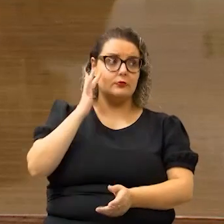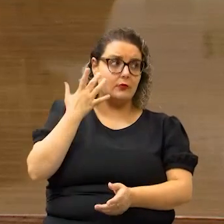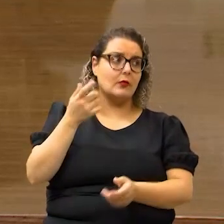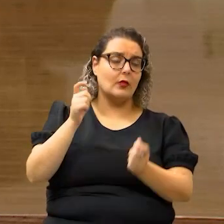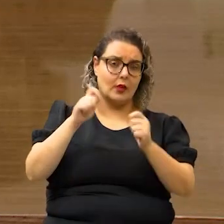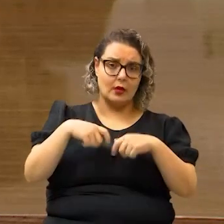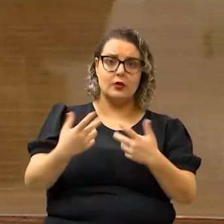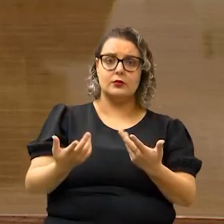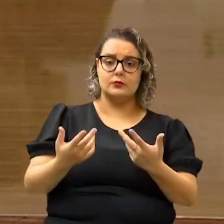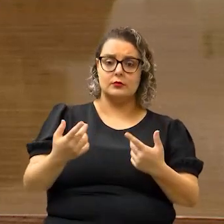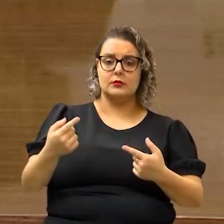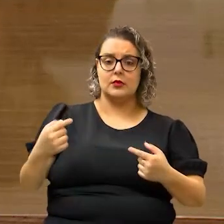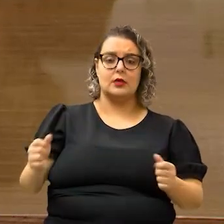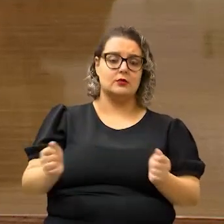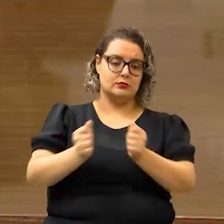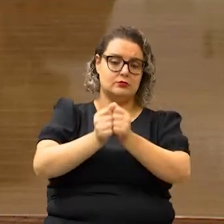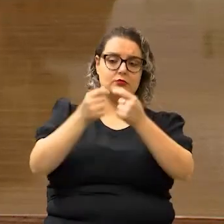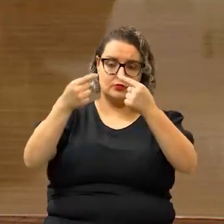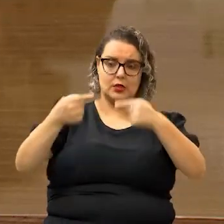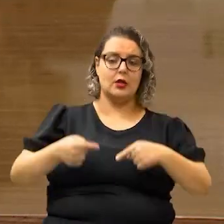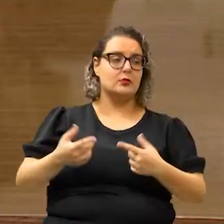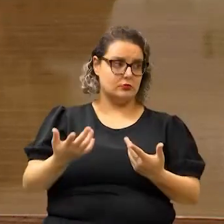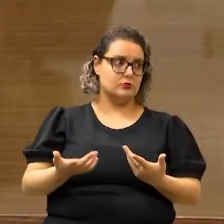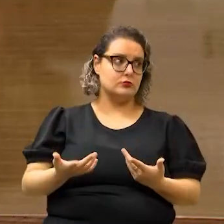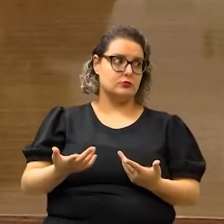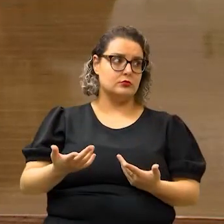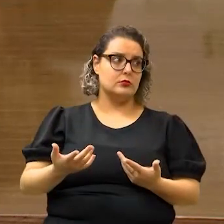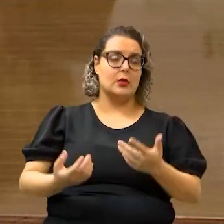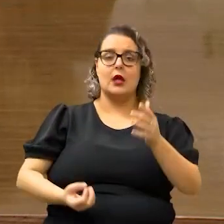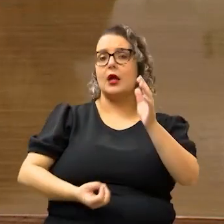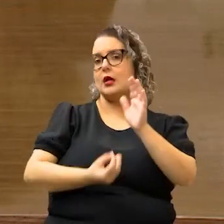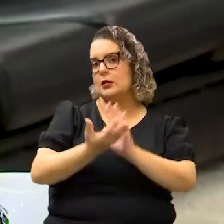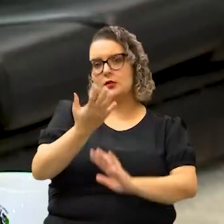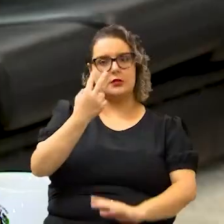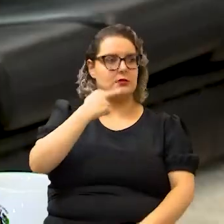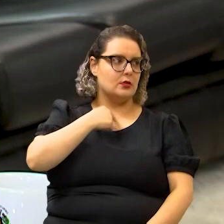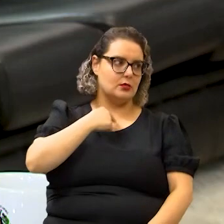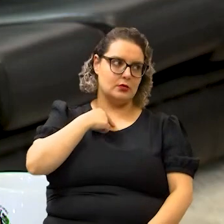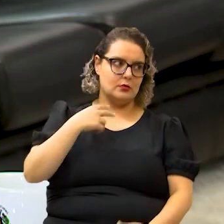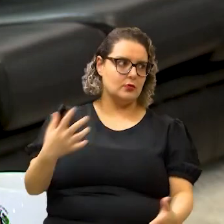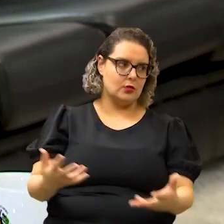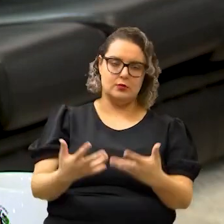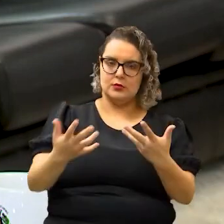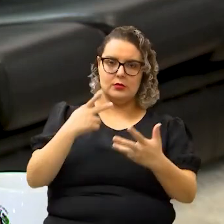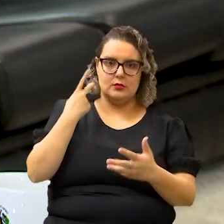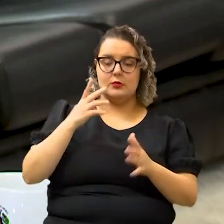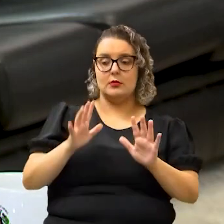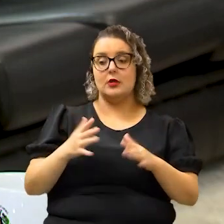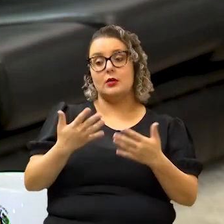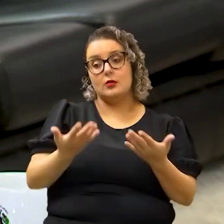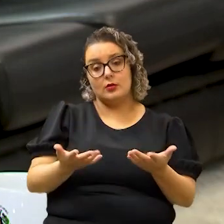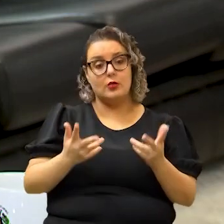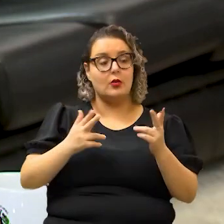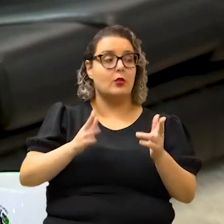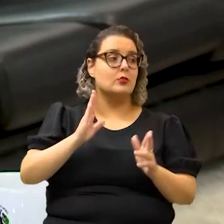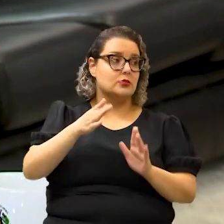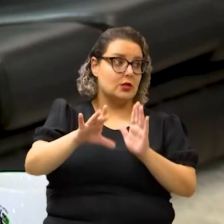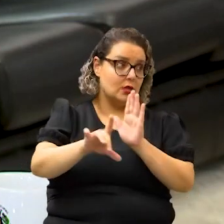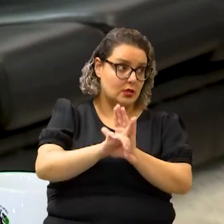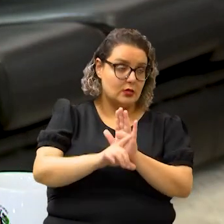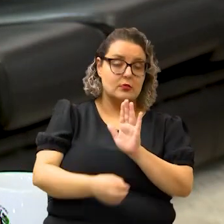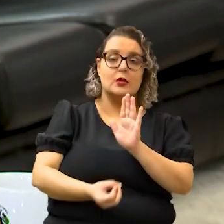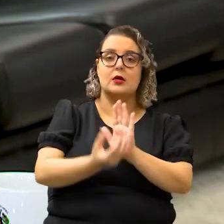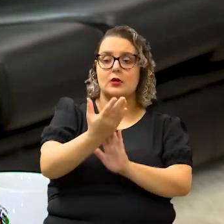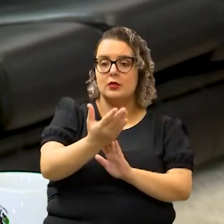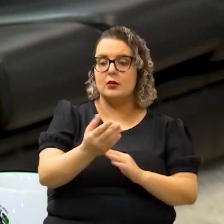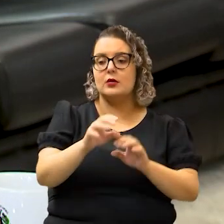Sim, aliás, são, acho que acredito, competências concorrentes, né? A criação não poderia ser de iniciativa do vereador,